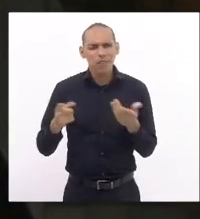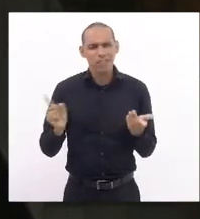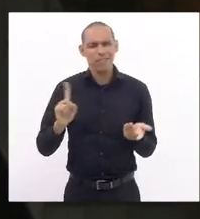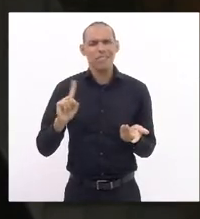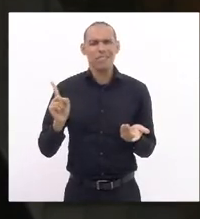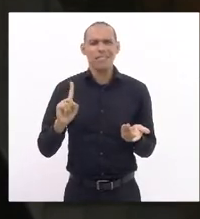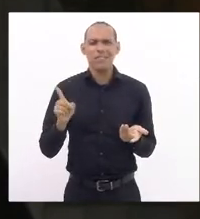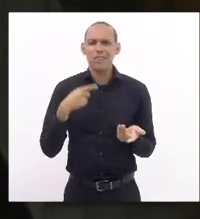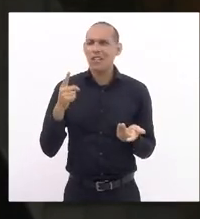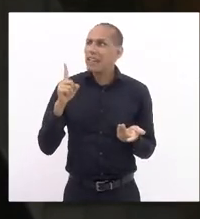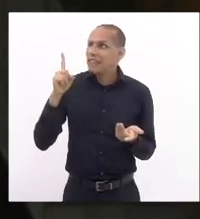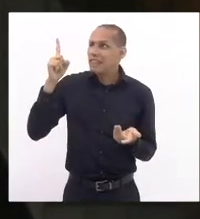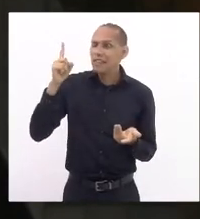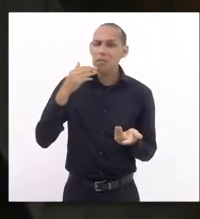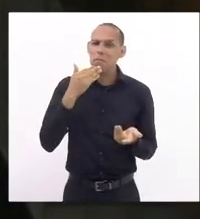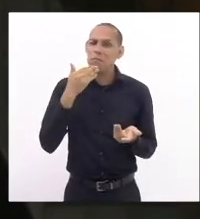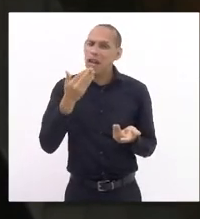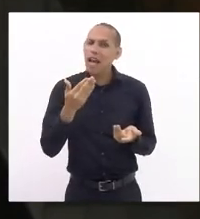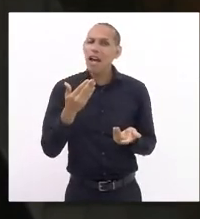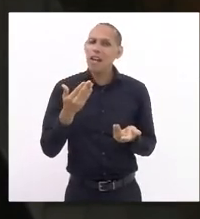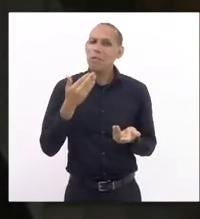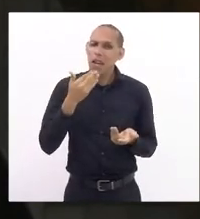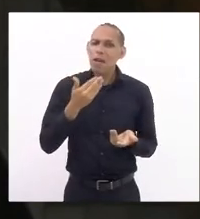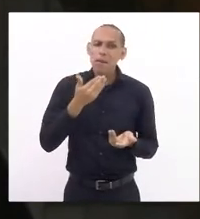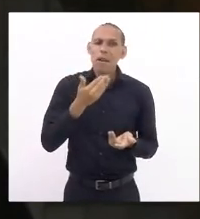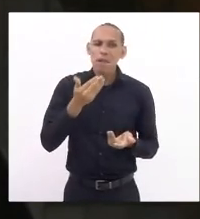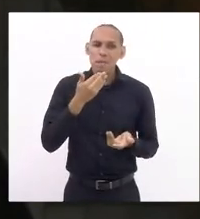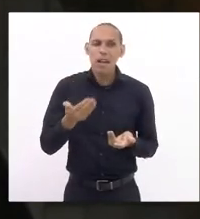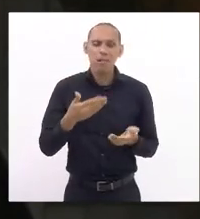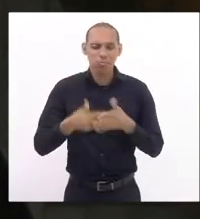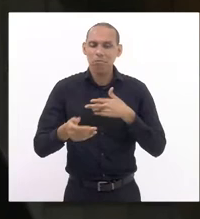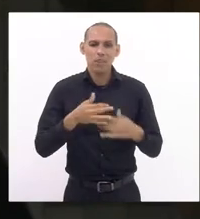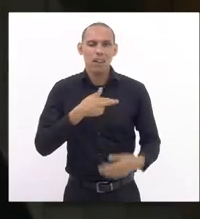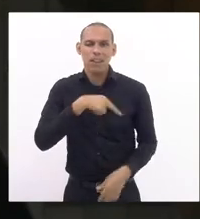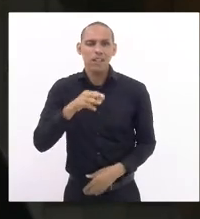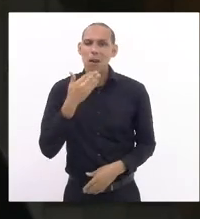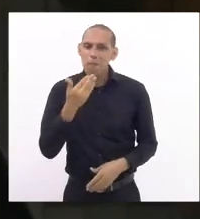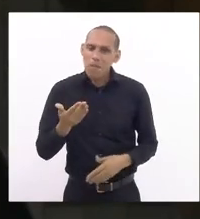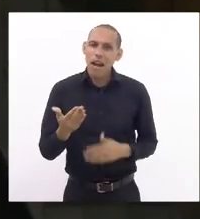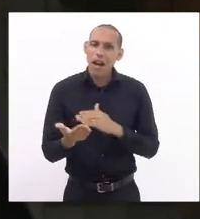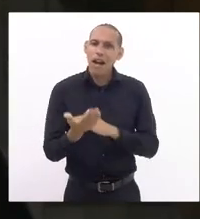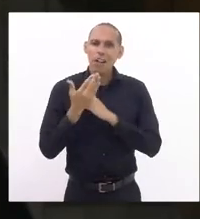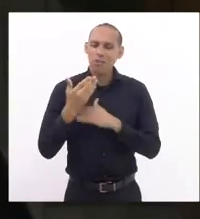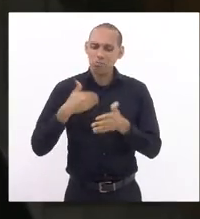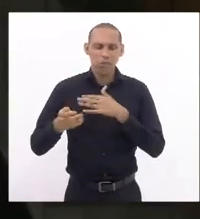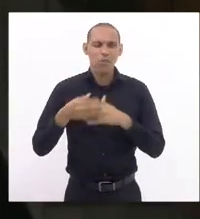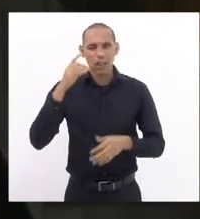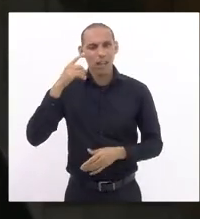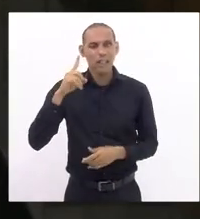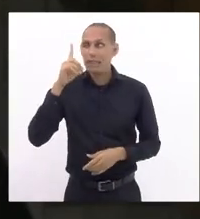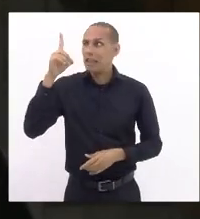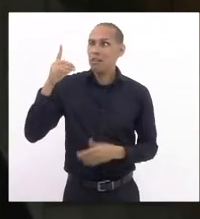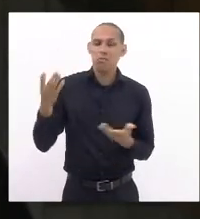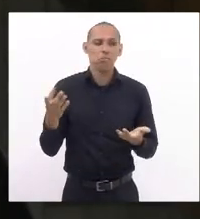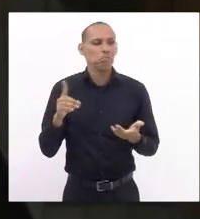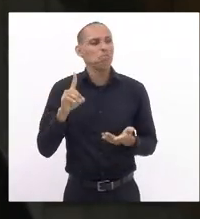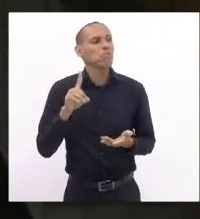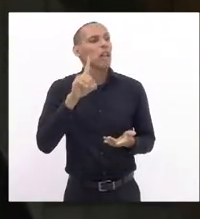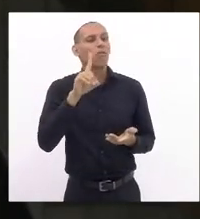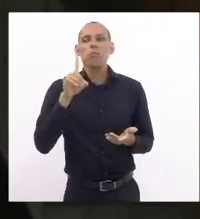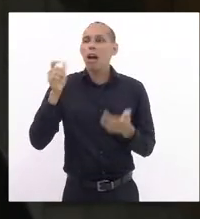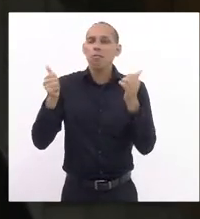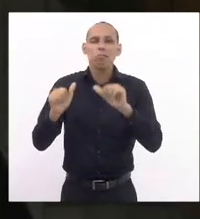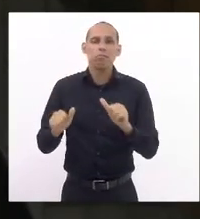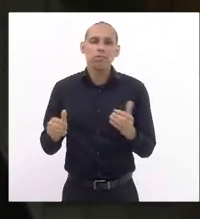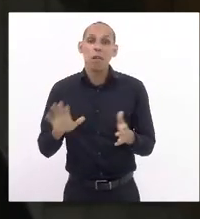pedimos ajuda a Deus o tempo todo, qualquer que seja a nossa religião e que qualquer que seja o nosso Deus. Mas até hoje, a ajuda